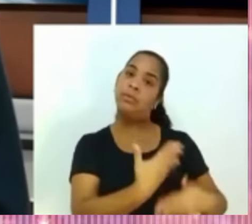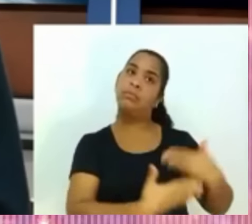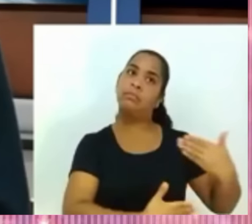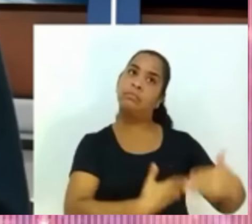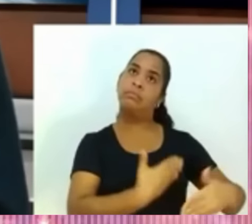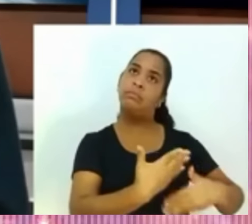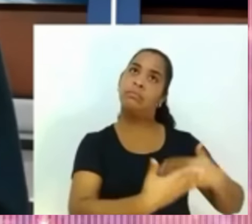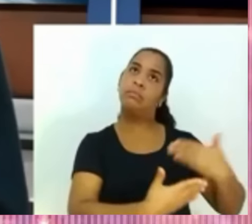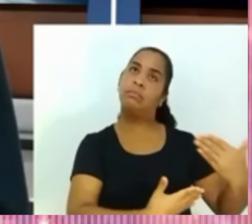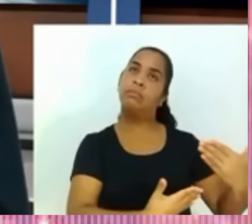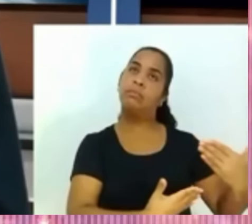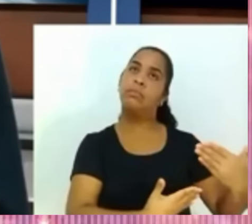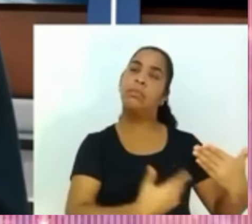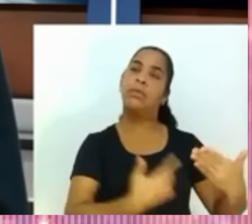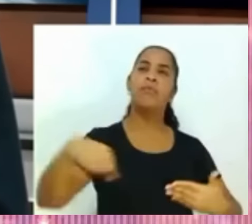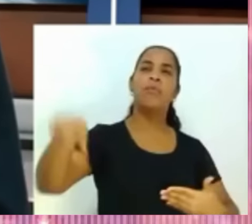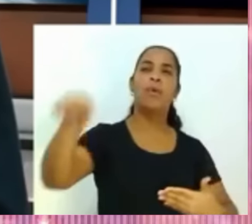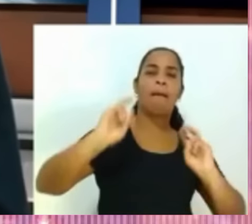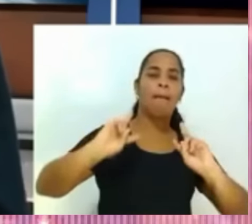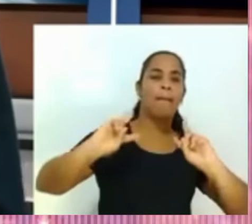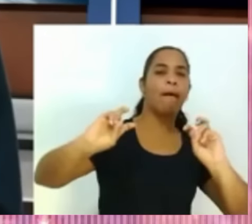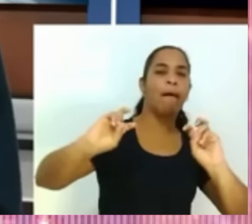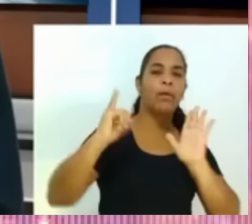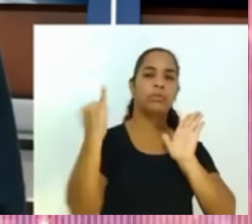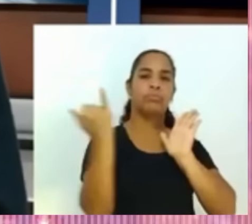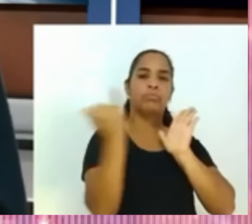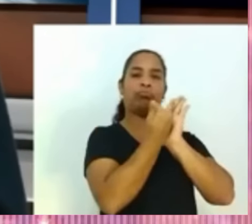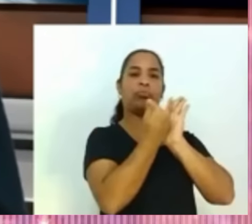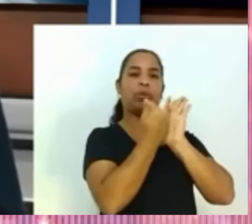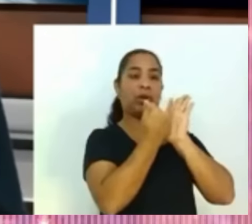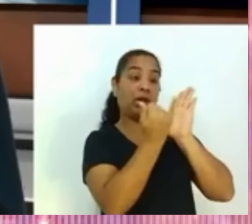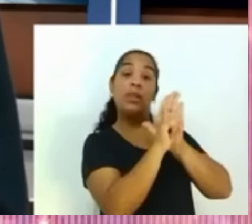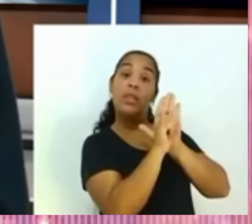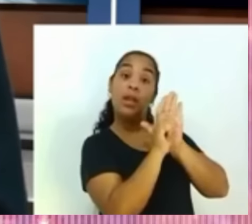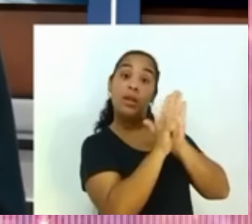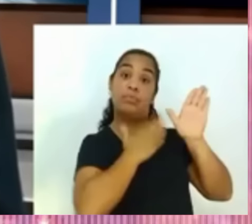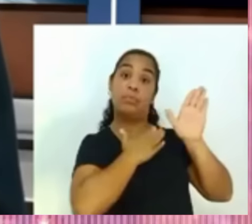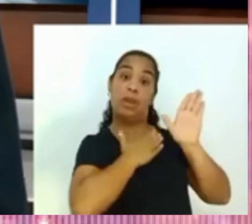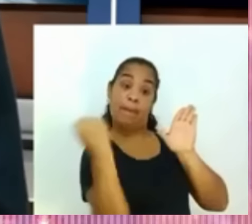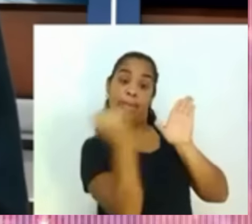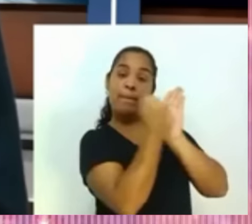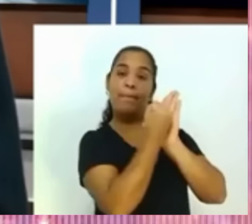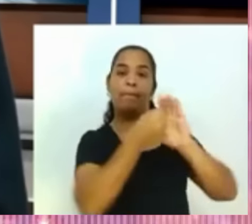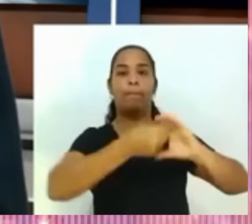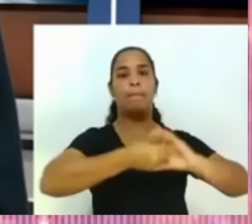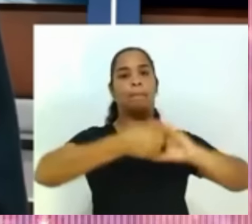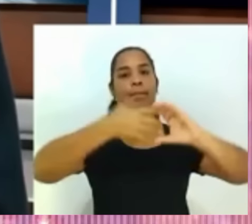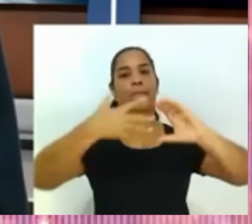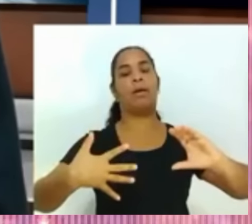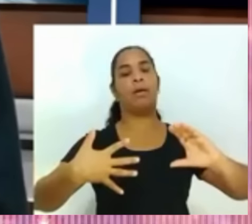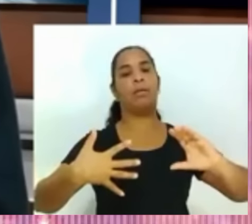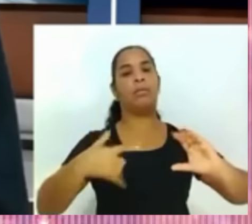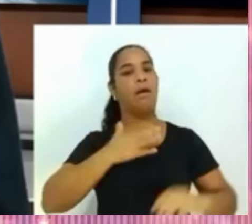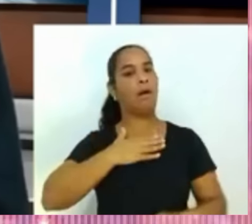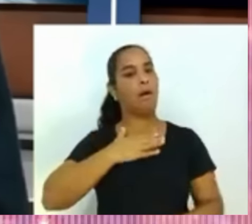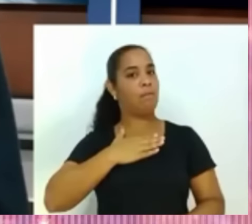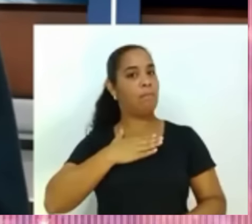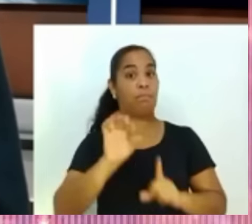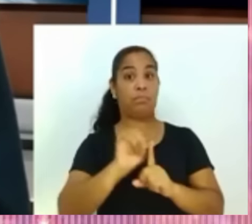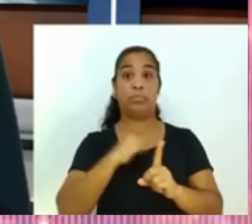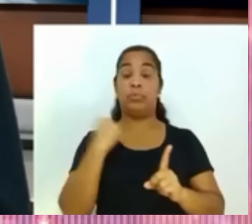nos identifica que nos caracteriza e que demonstra o meio social Afinal o